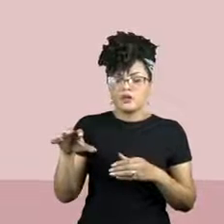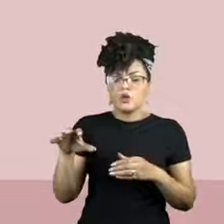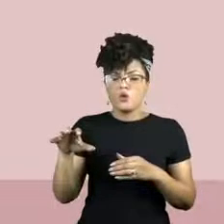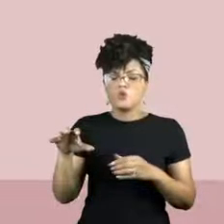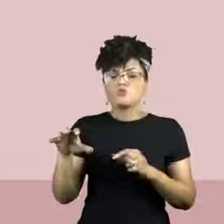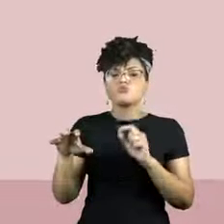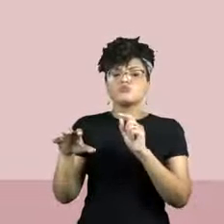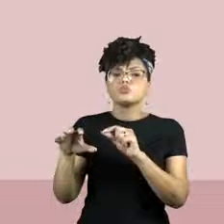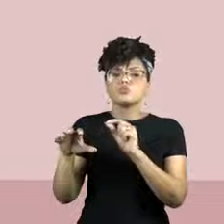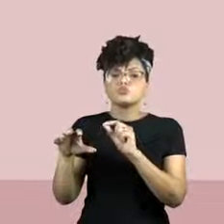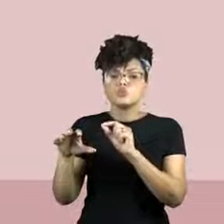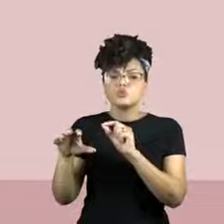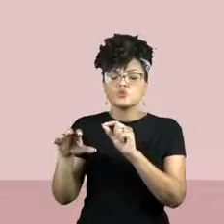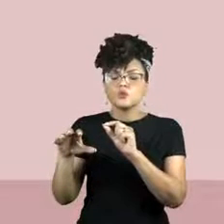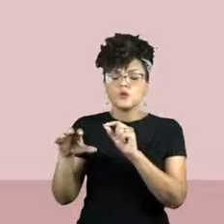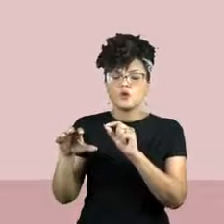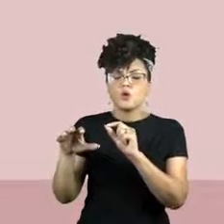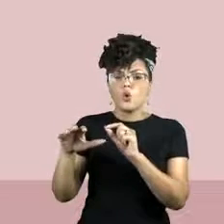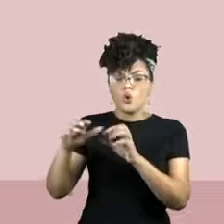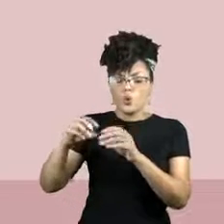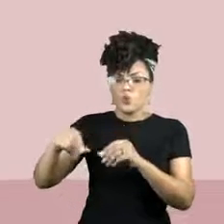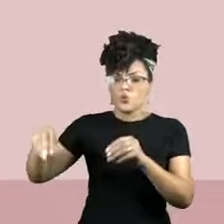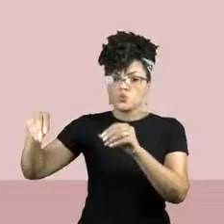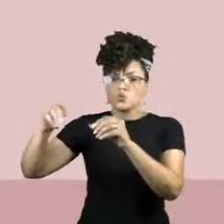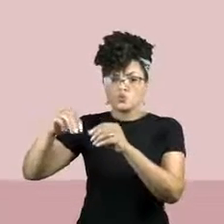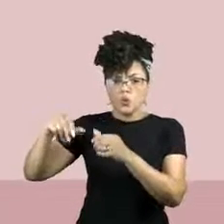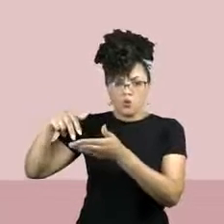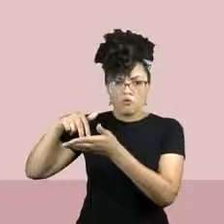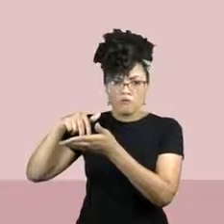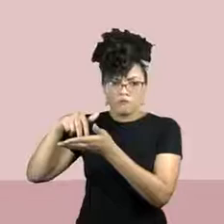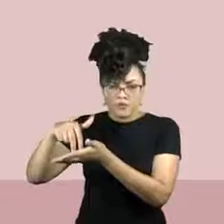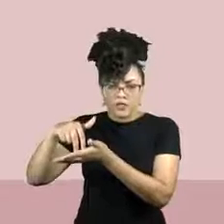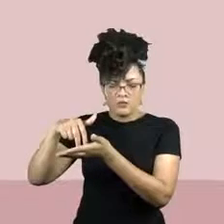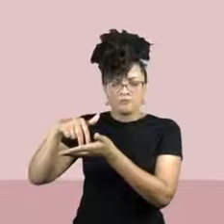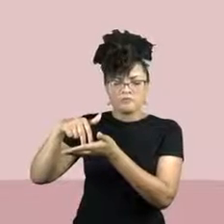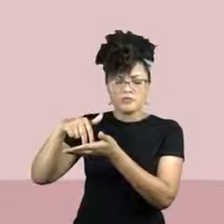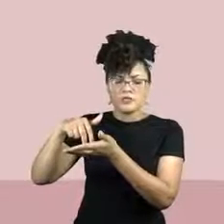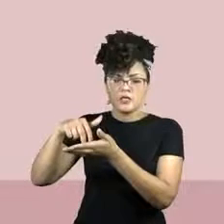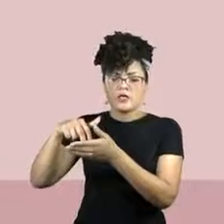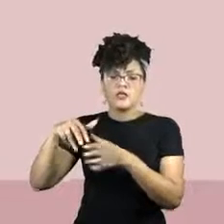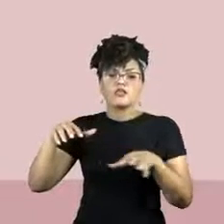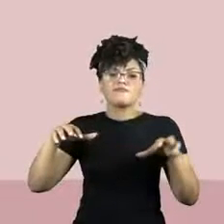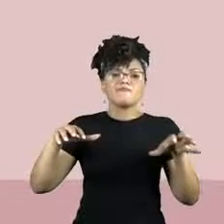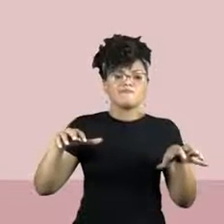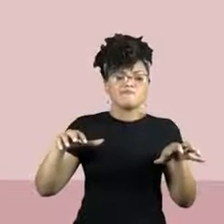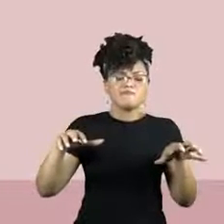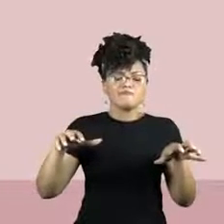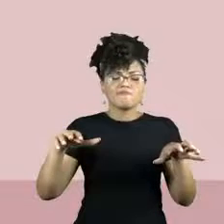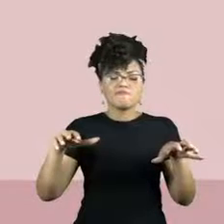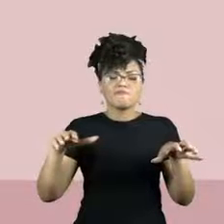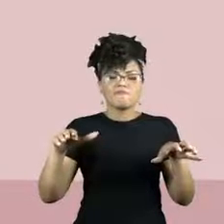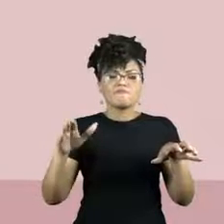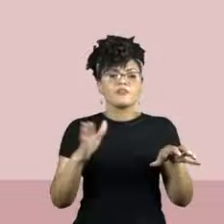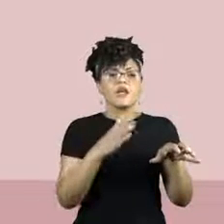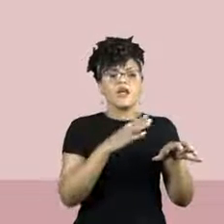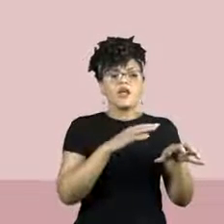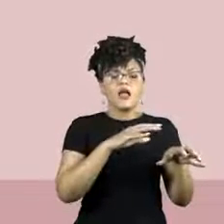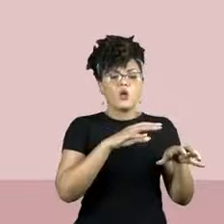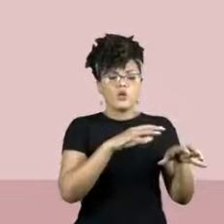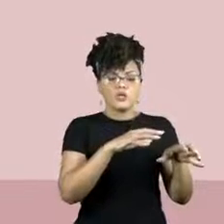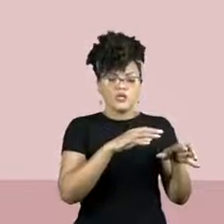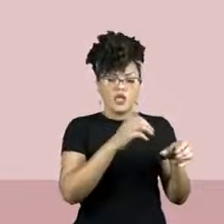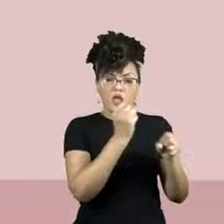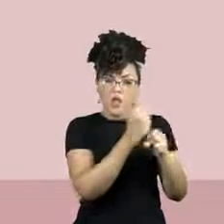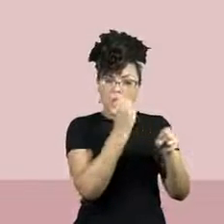tendência à resistência do solo em relação, né, dividido pela a tensão, por exemplo, desenvolvida, né, ou